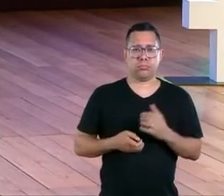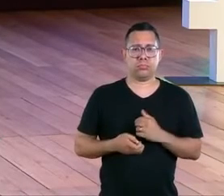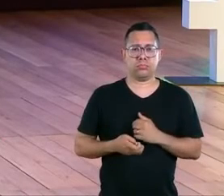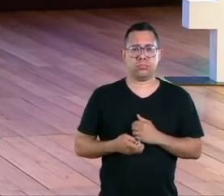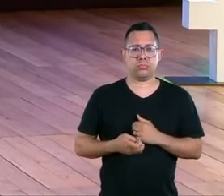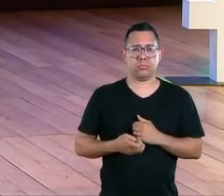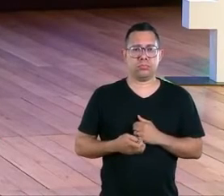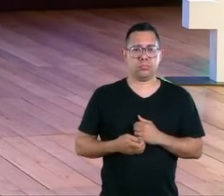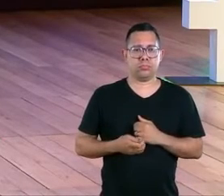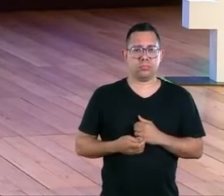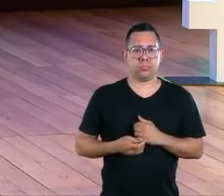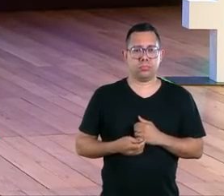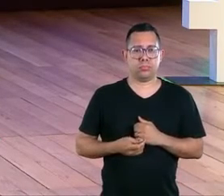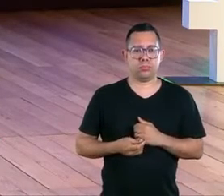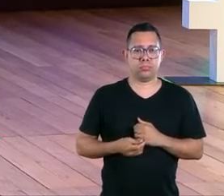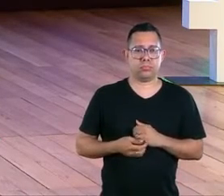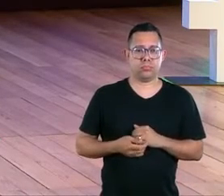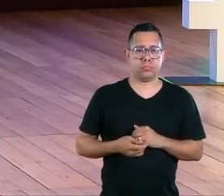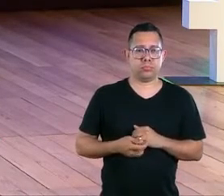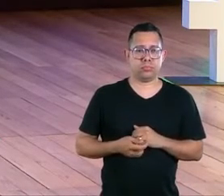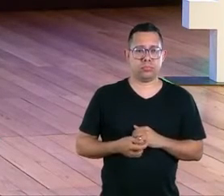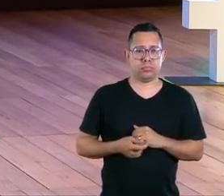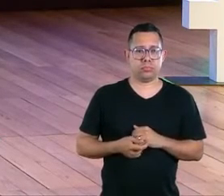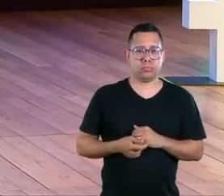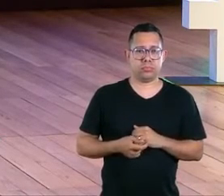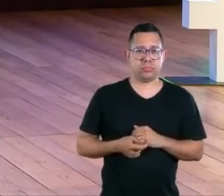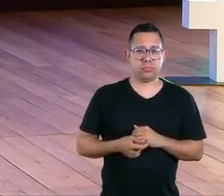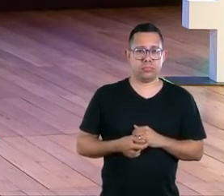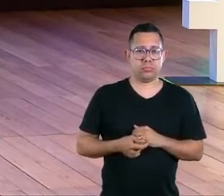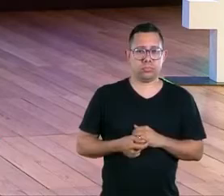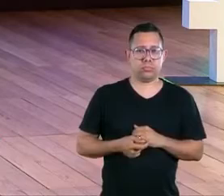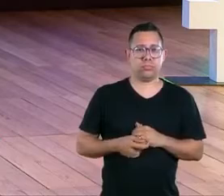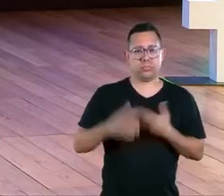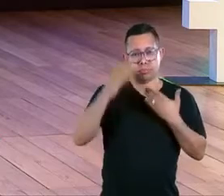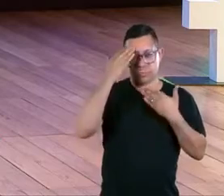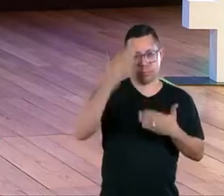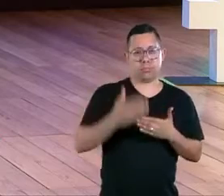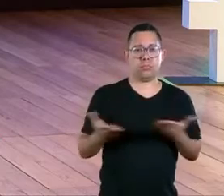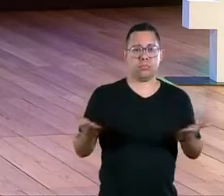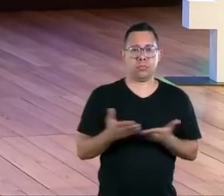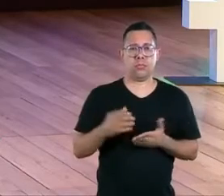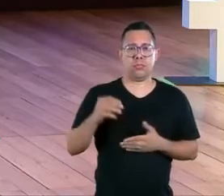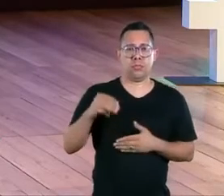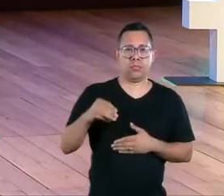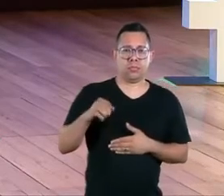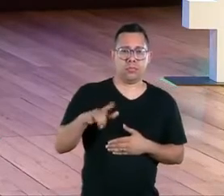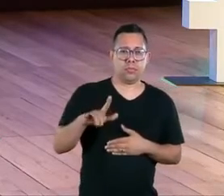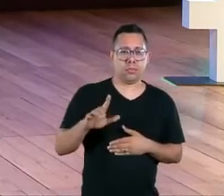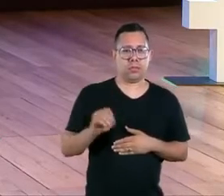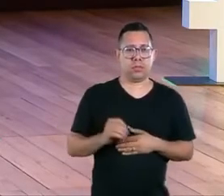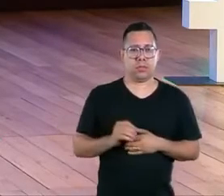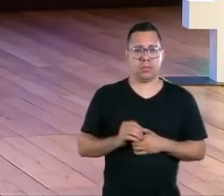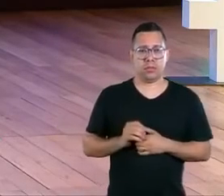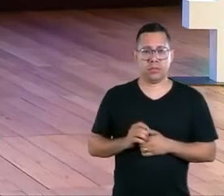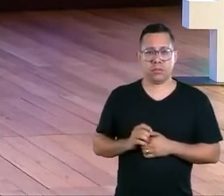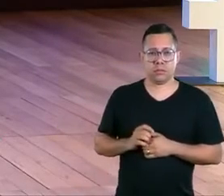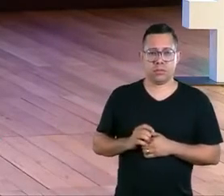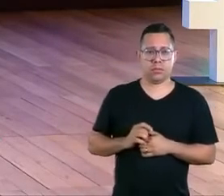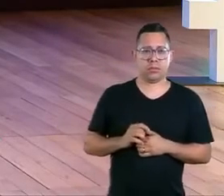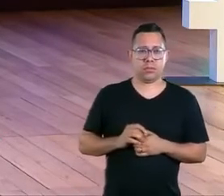é isso. Obrigado. Então, eu chamo agora o Marcelo Donizete para fazer sua fala.